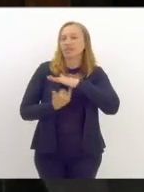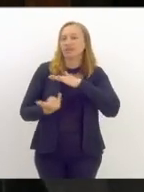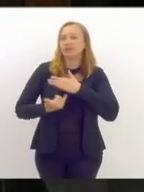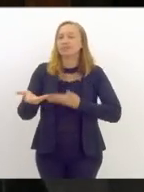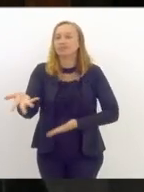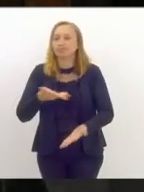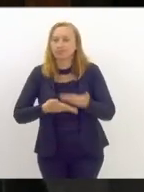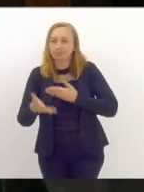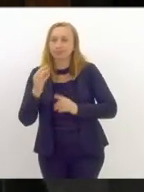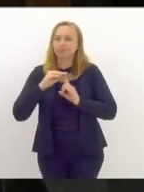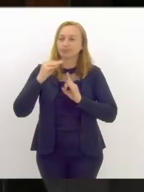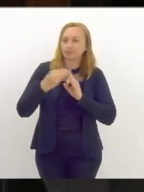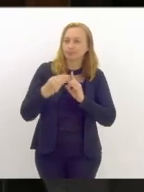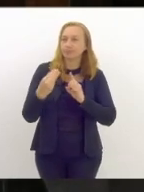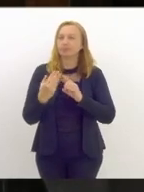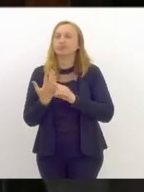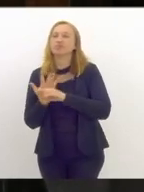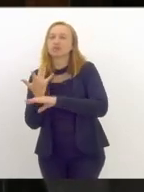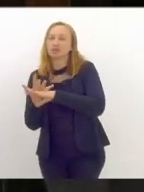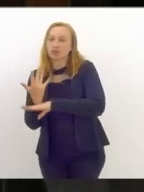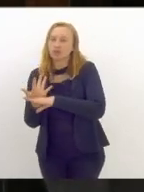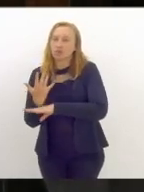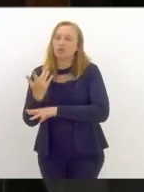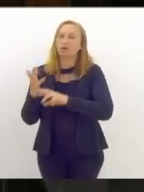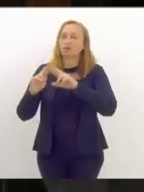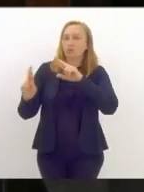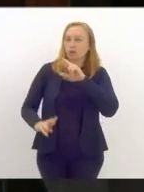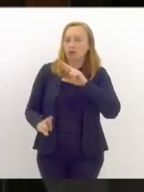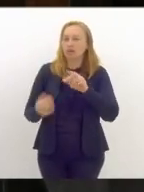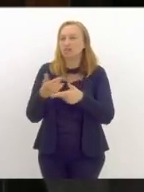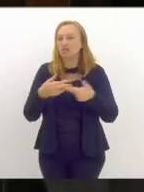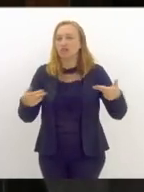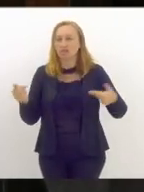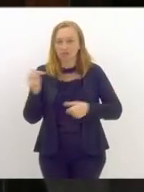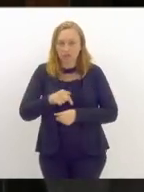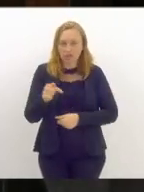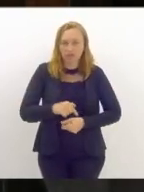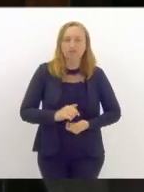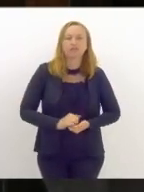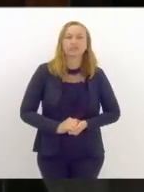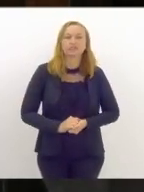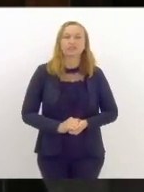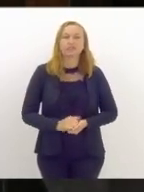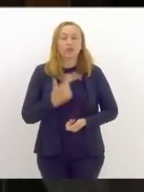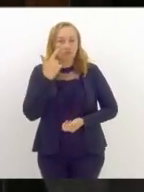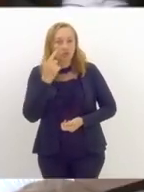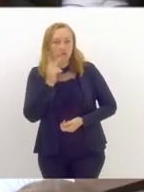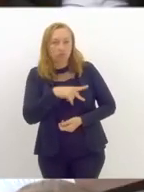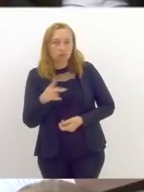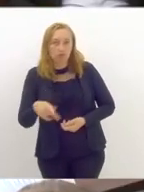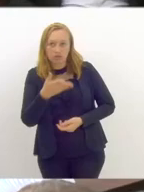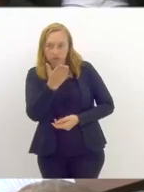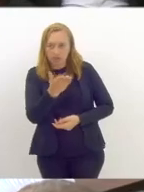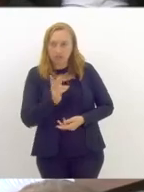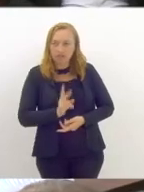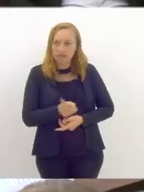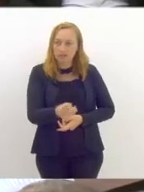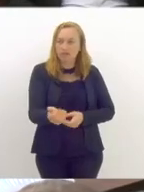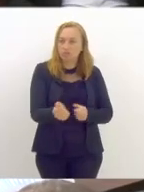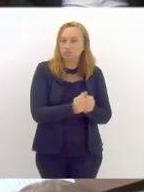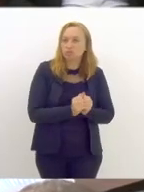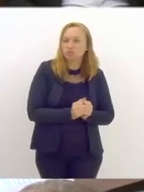o Fiocruz, o FRJ, o UERJ, e a gente tem vários aqui. Eu não vejo o professor Lago ali, que estava sempre nas